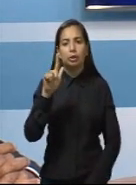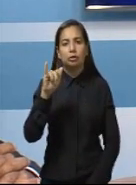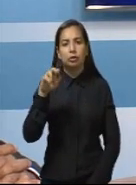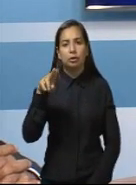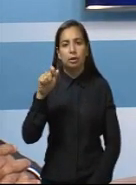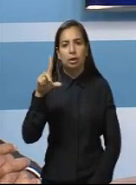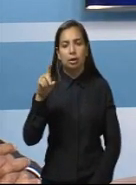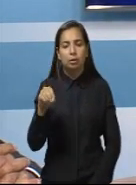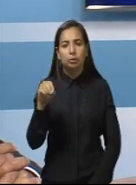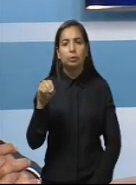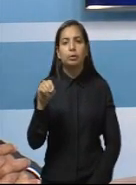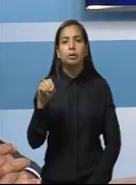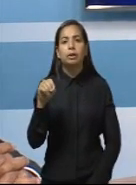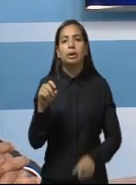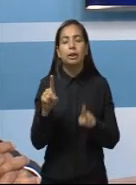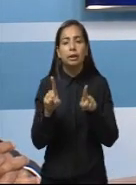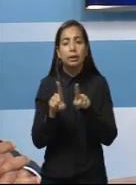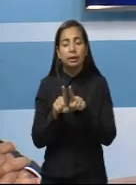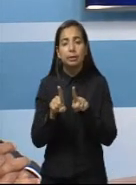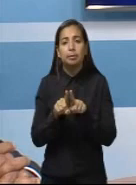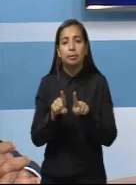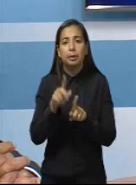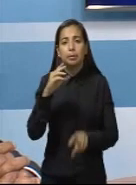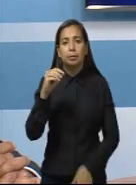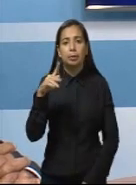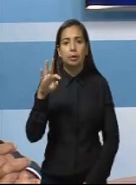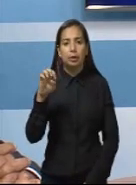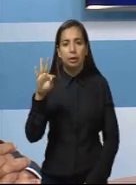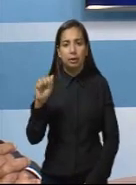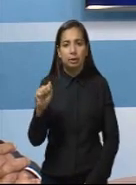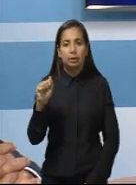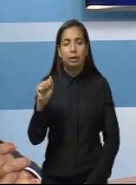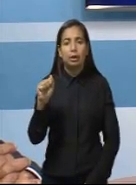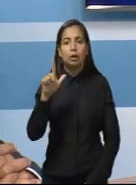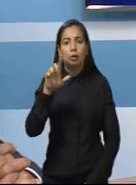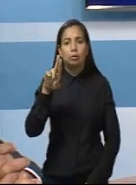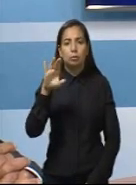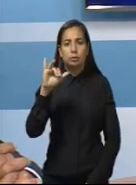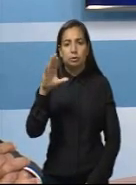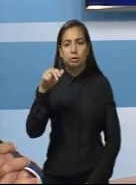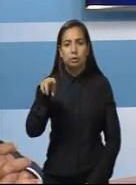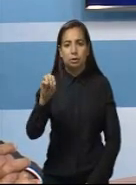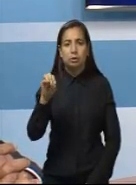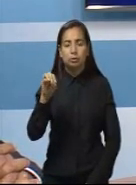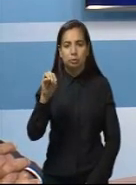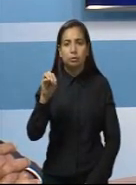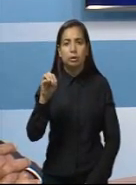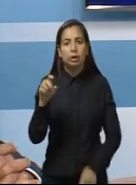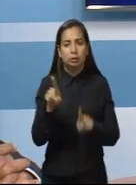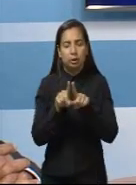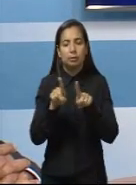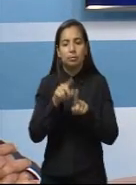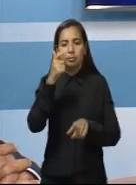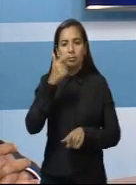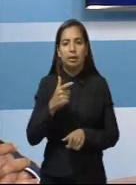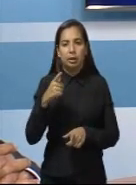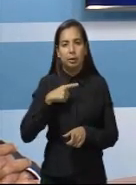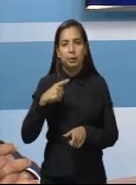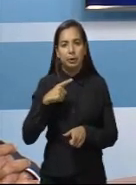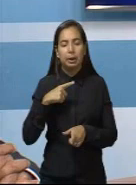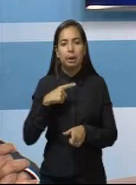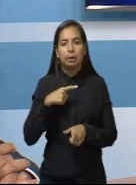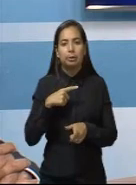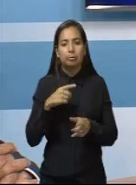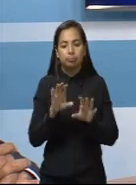linguista Vianney Mesquita e o poeta, jornalista e professor Luciano Maia. E, claro, eu também tenho uma participação